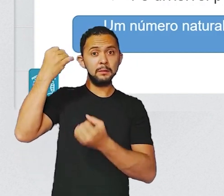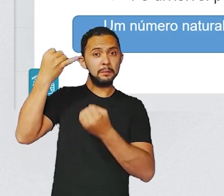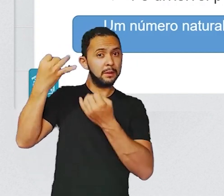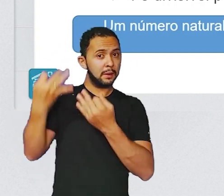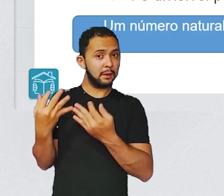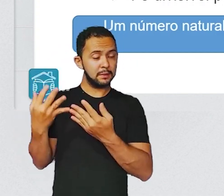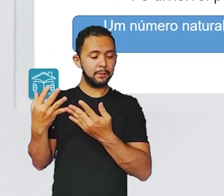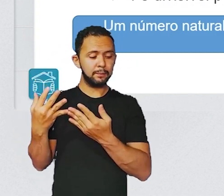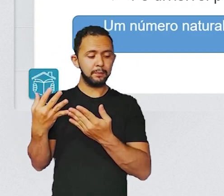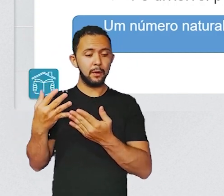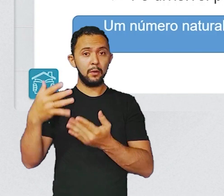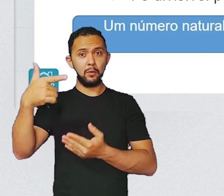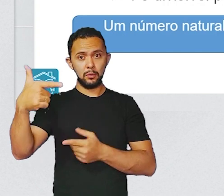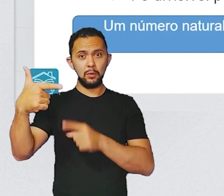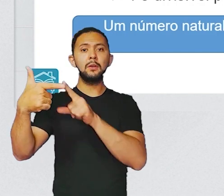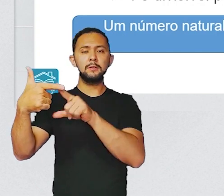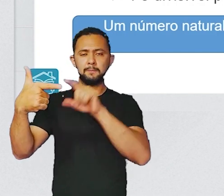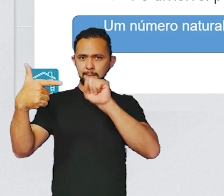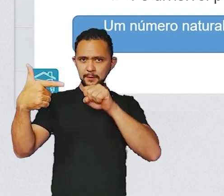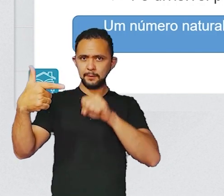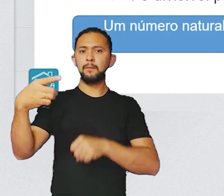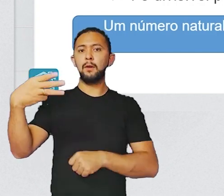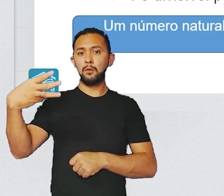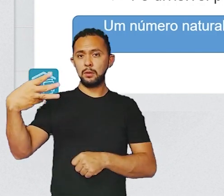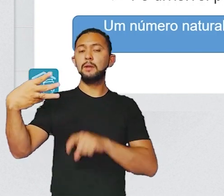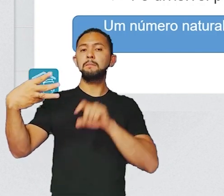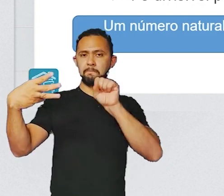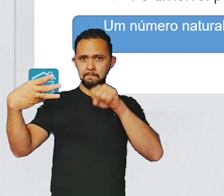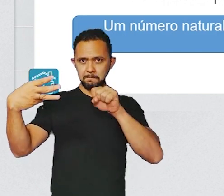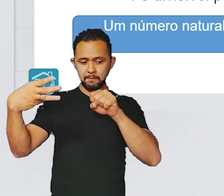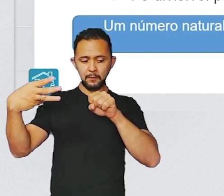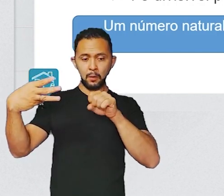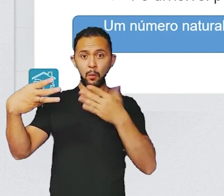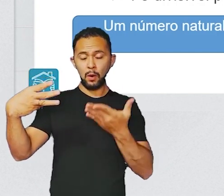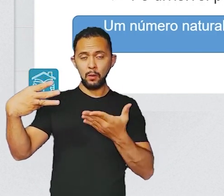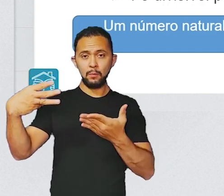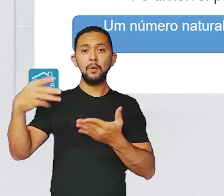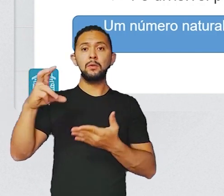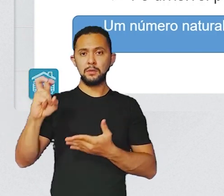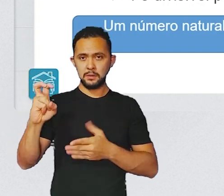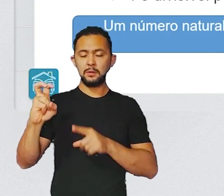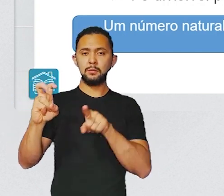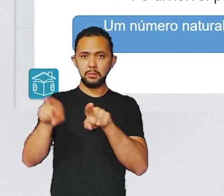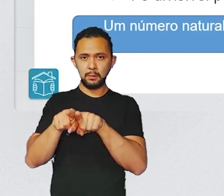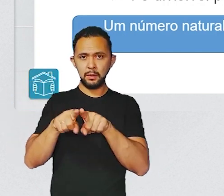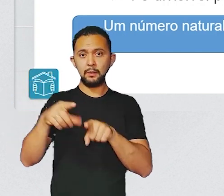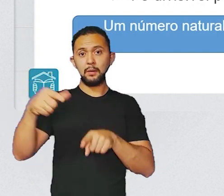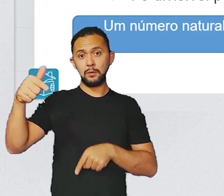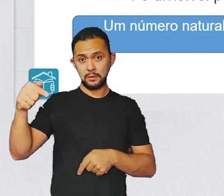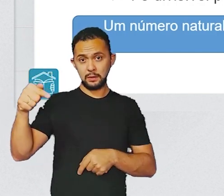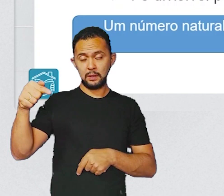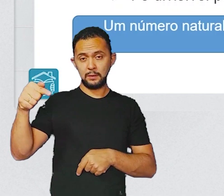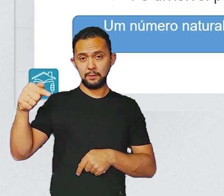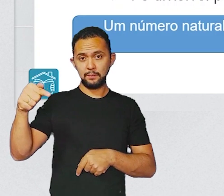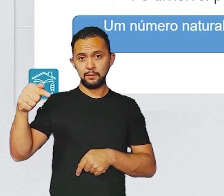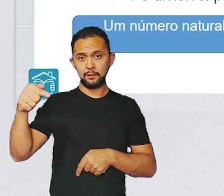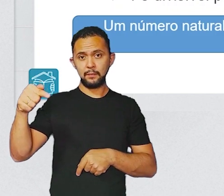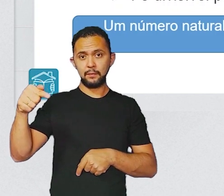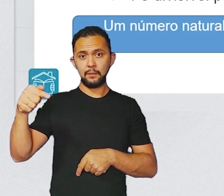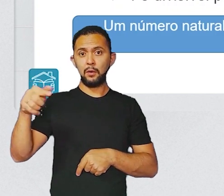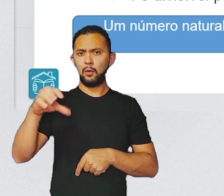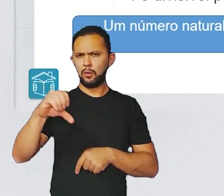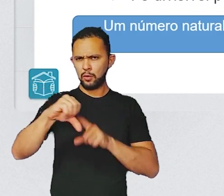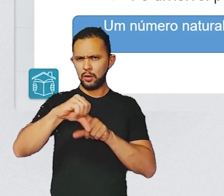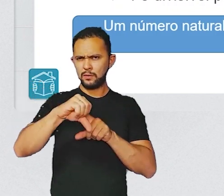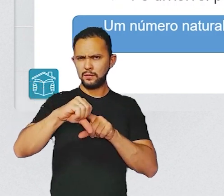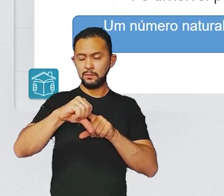Ó, o 2, o 3, quem mais? O 5, o 7, o